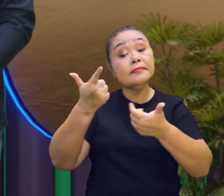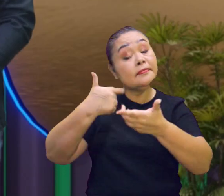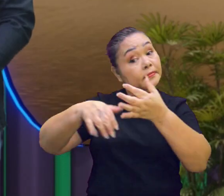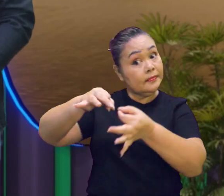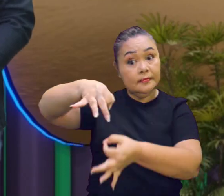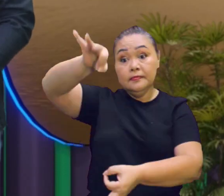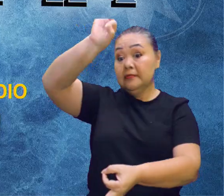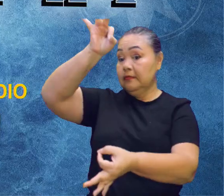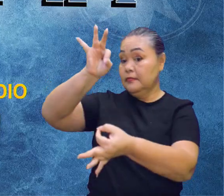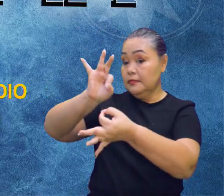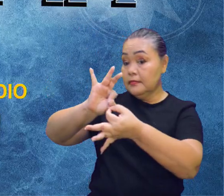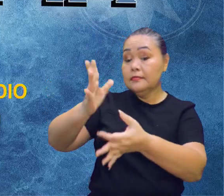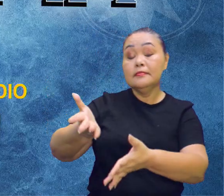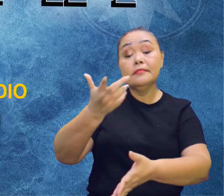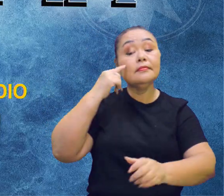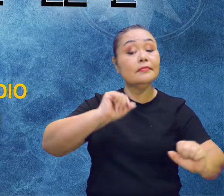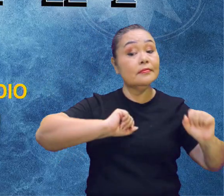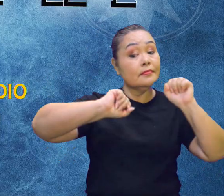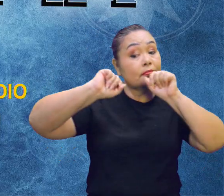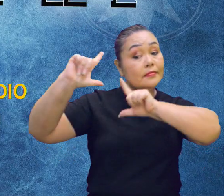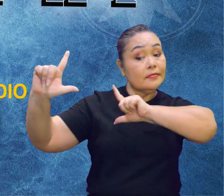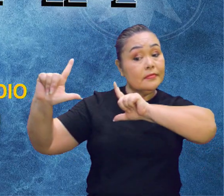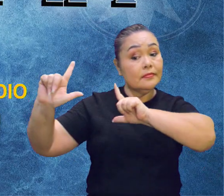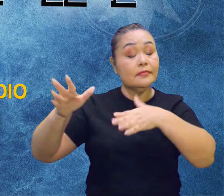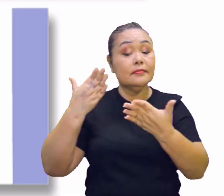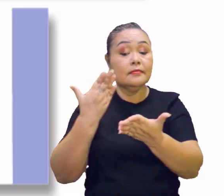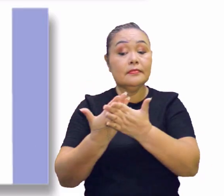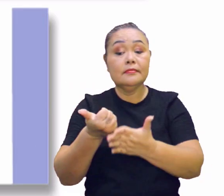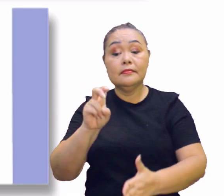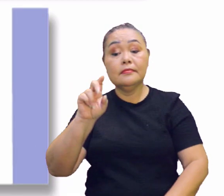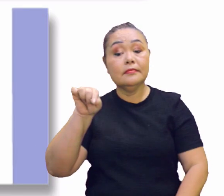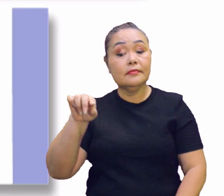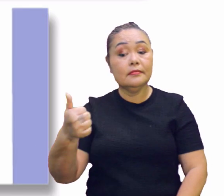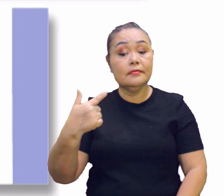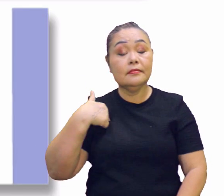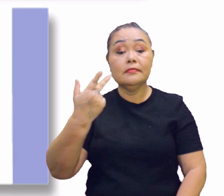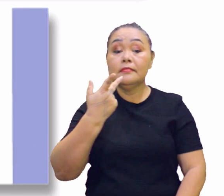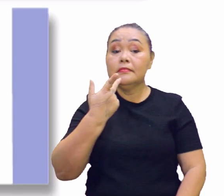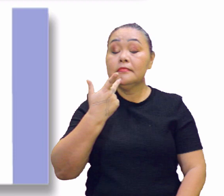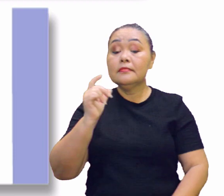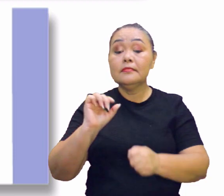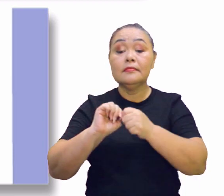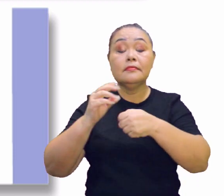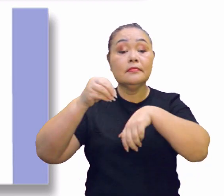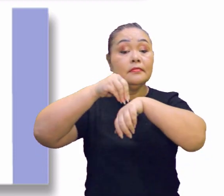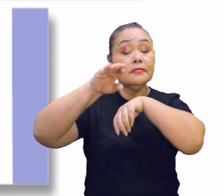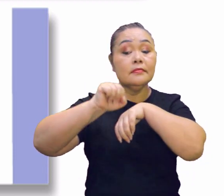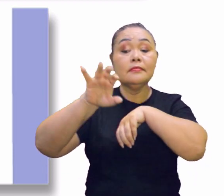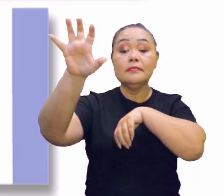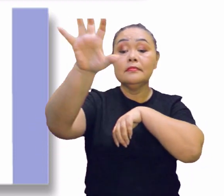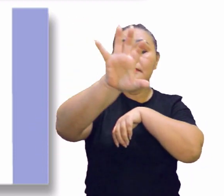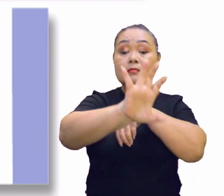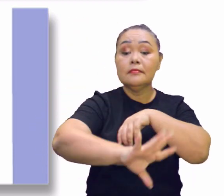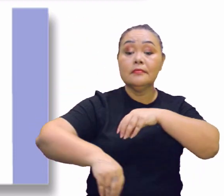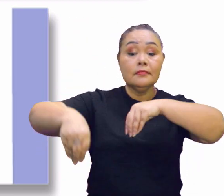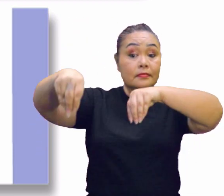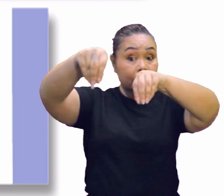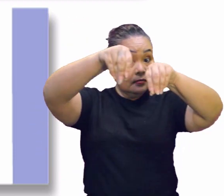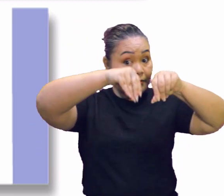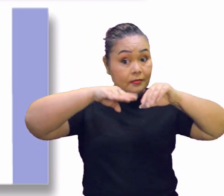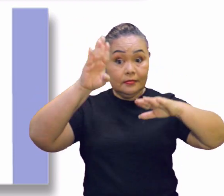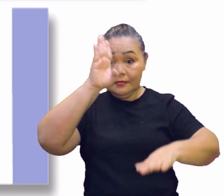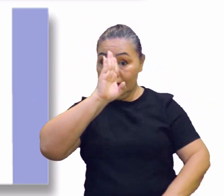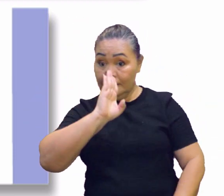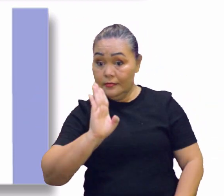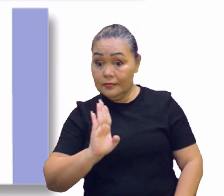mais delongas, vamos lá no quadro, meu diretor. Aula 15.1, como nós falamos, vamos trabalhar a regionalização do território